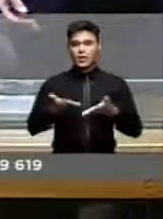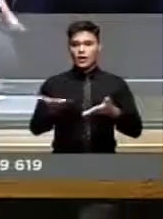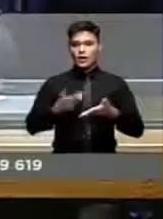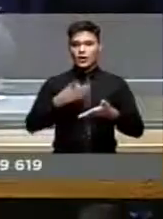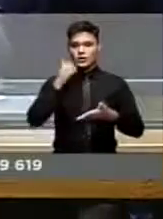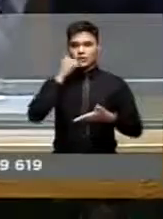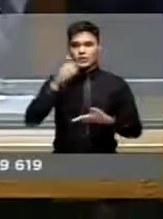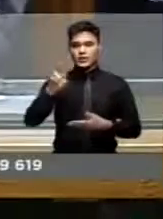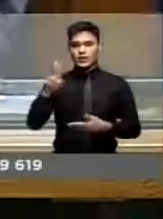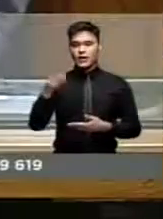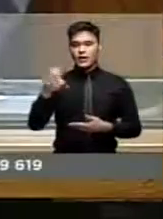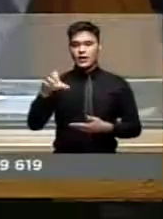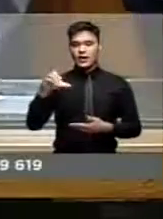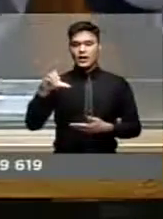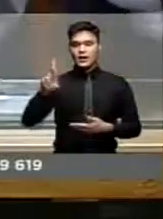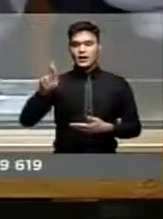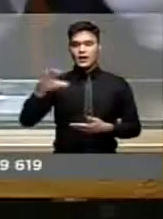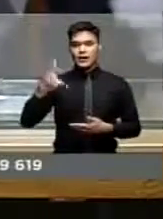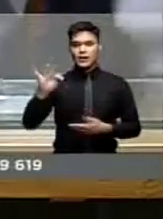Heráclito Fortes.